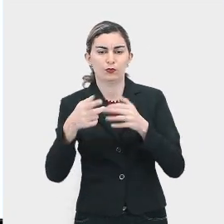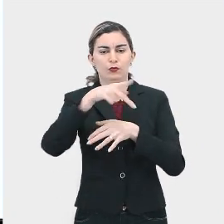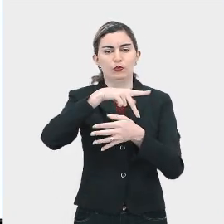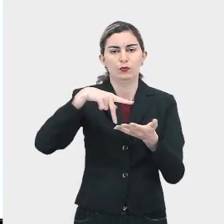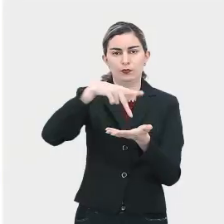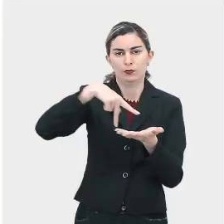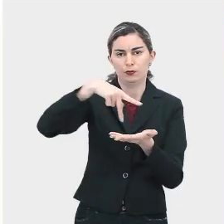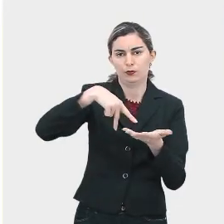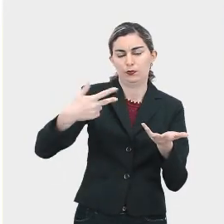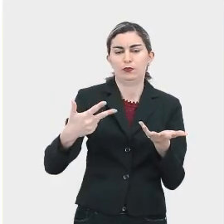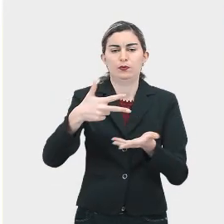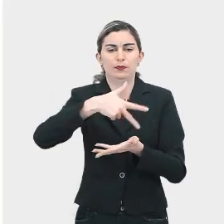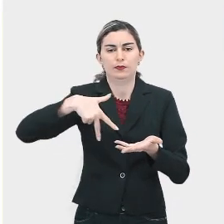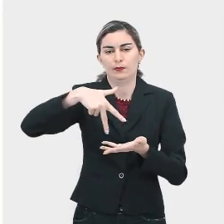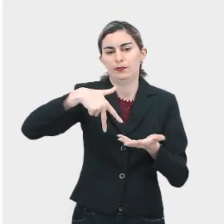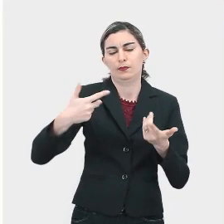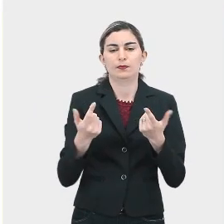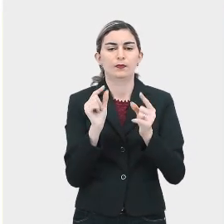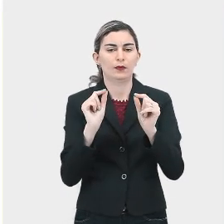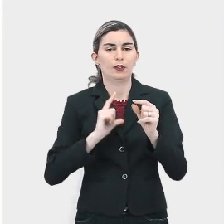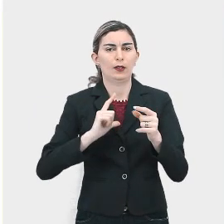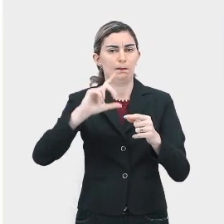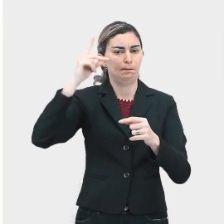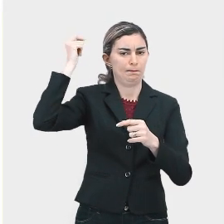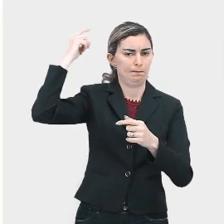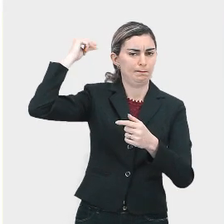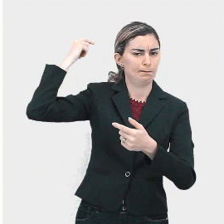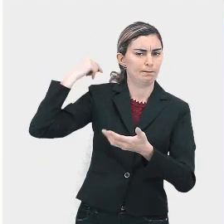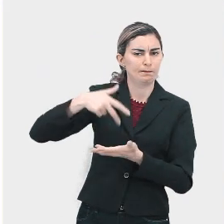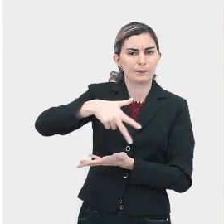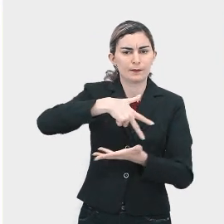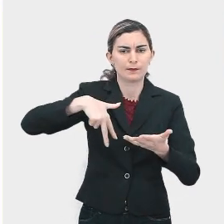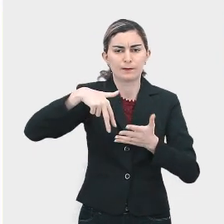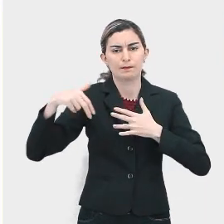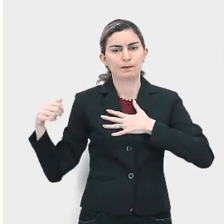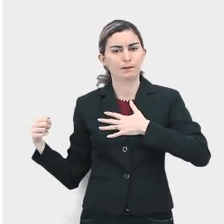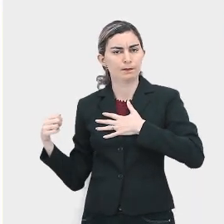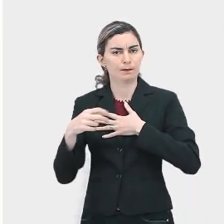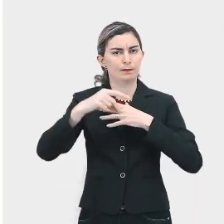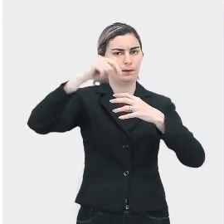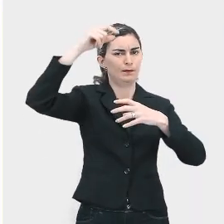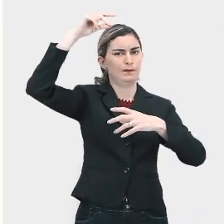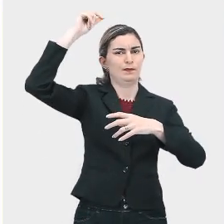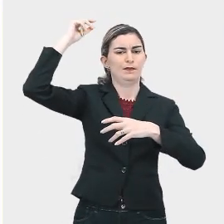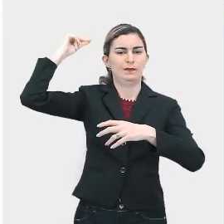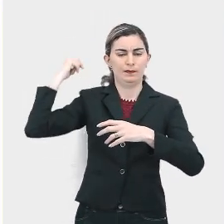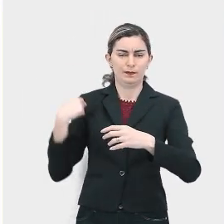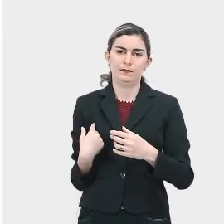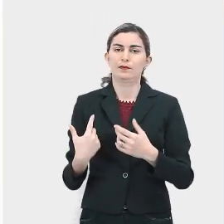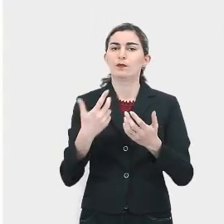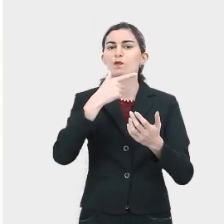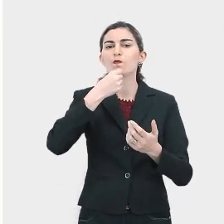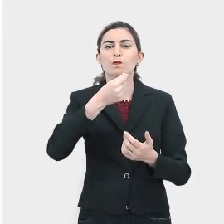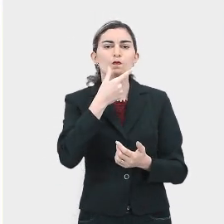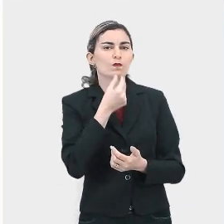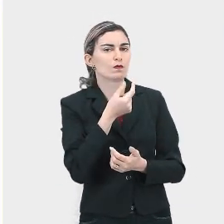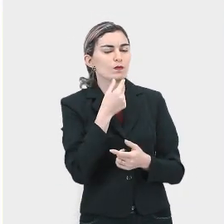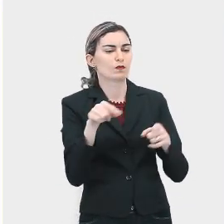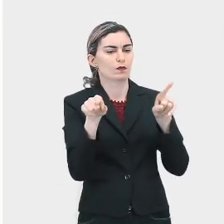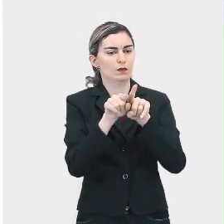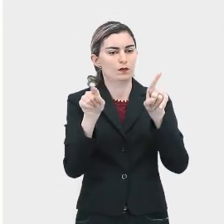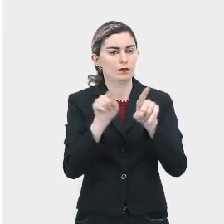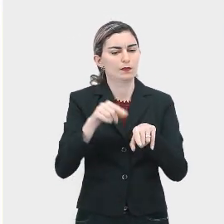da dança. Então, primeiramente a gente tem as danças primitivas. Desde lá dos primórdios, os